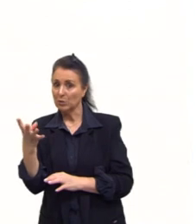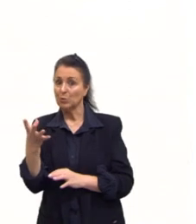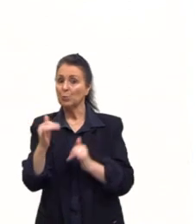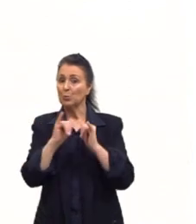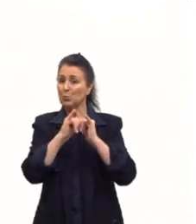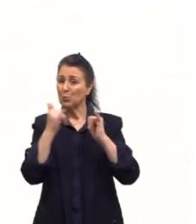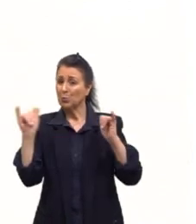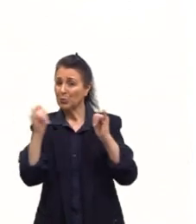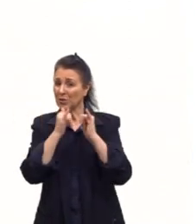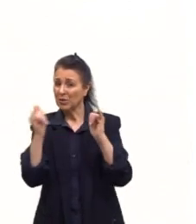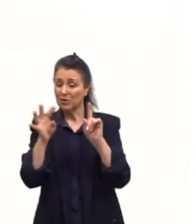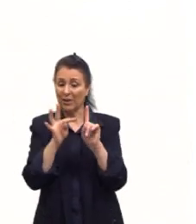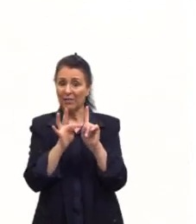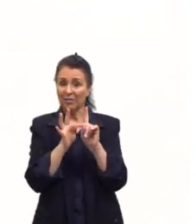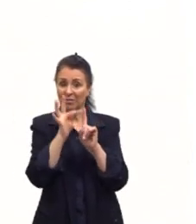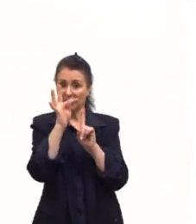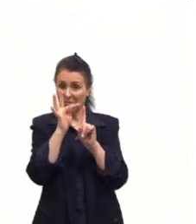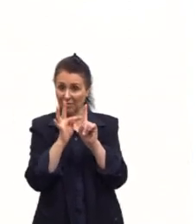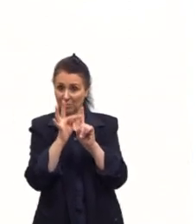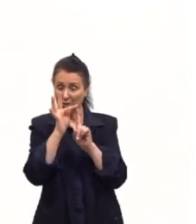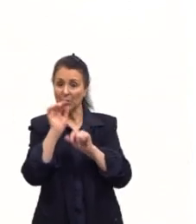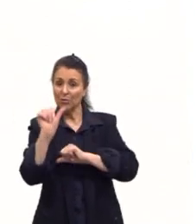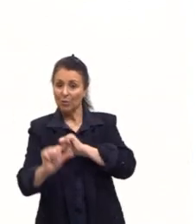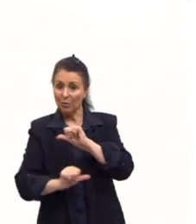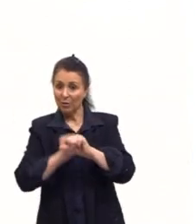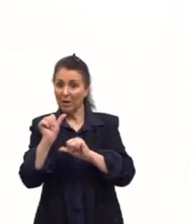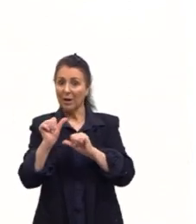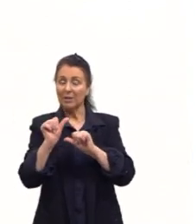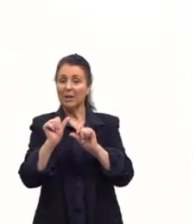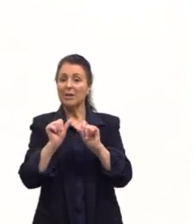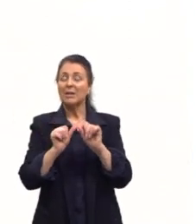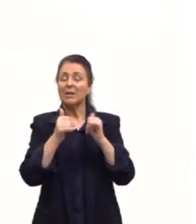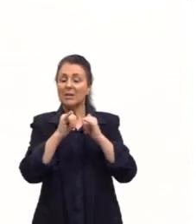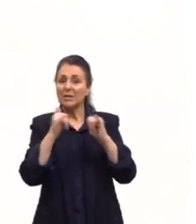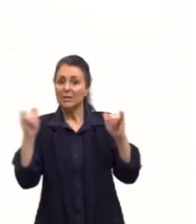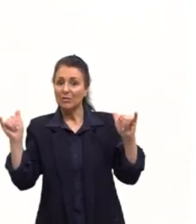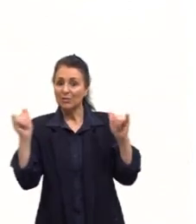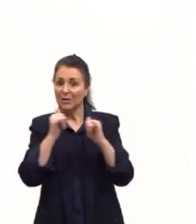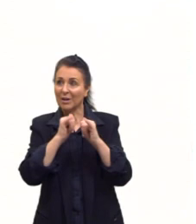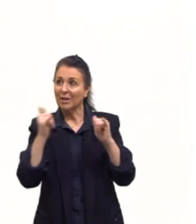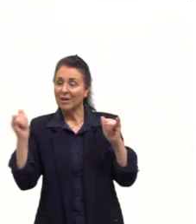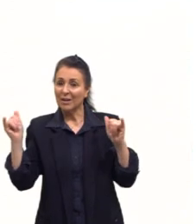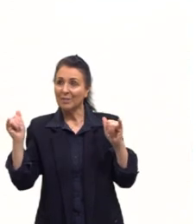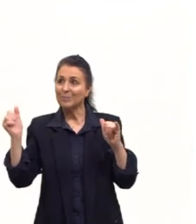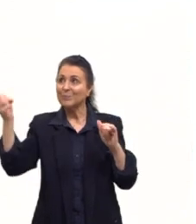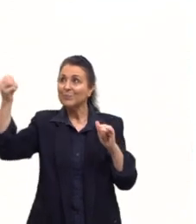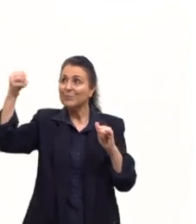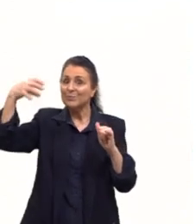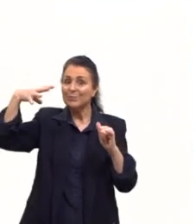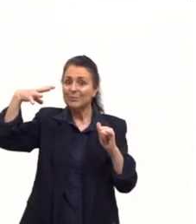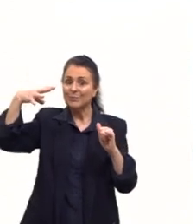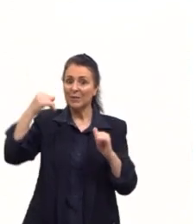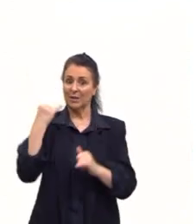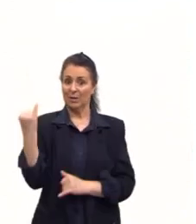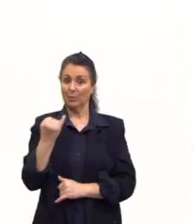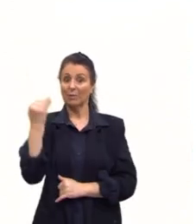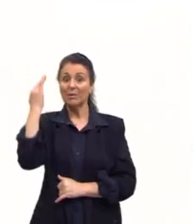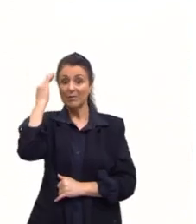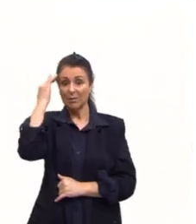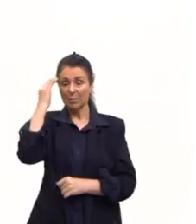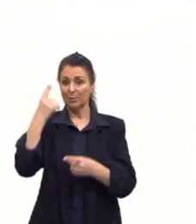térmica é o que pode ser convertida em energia elétrica porém e é muito importante a gente saber disso